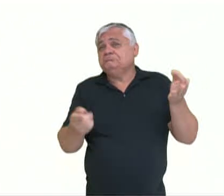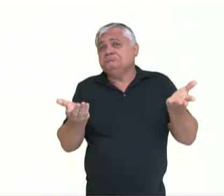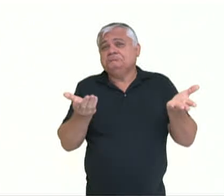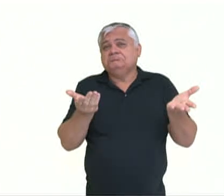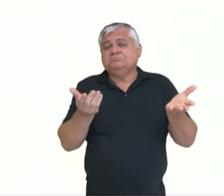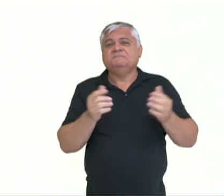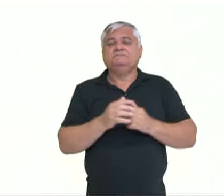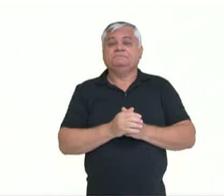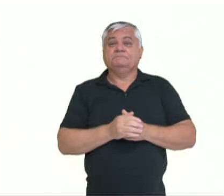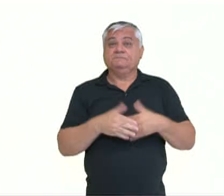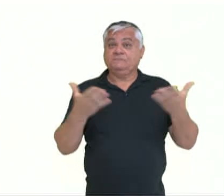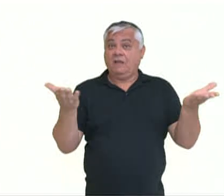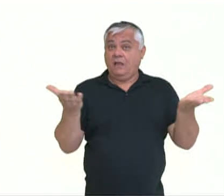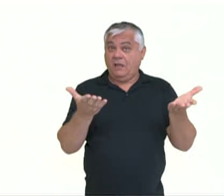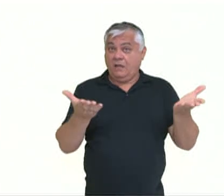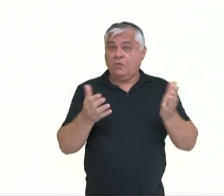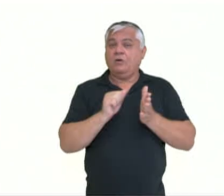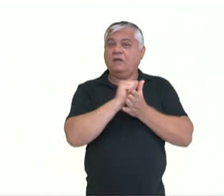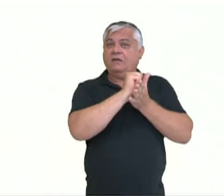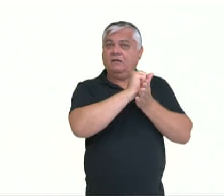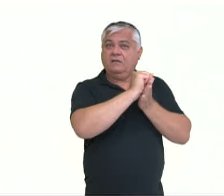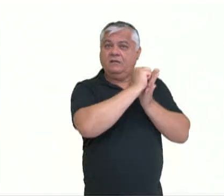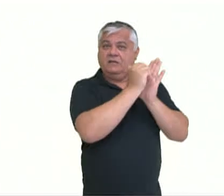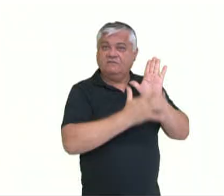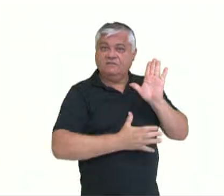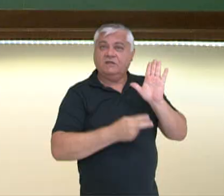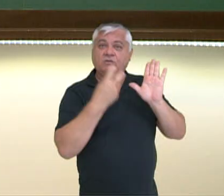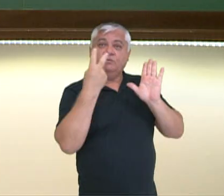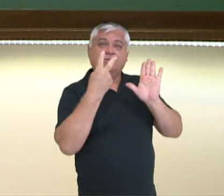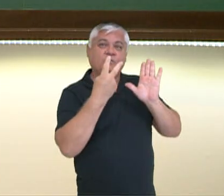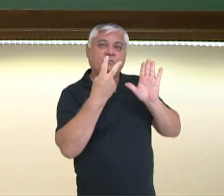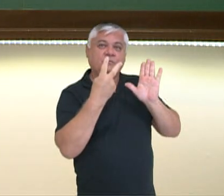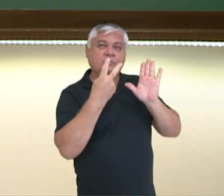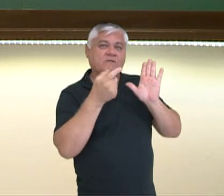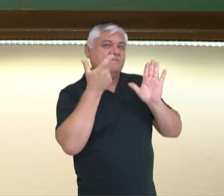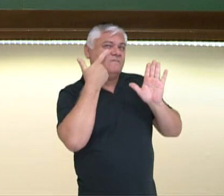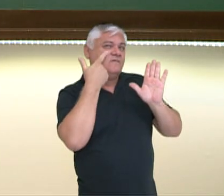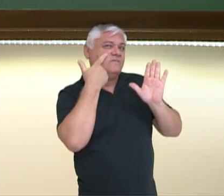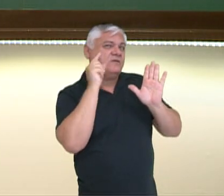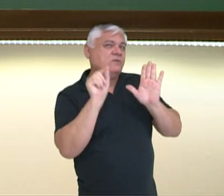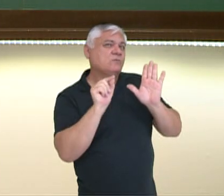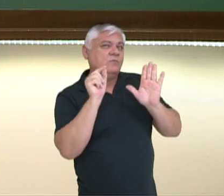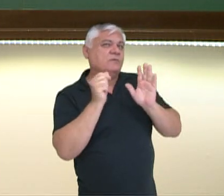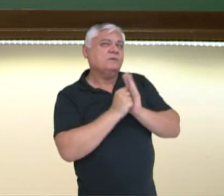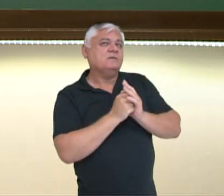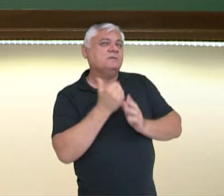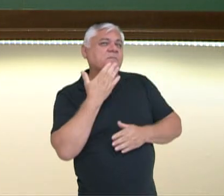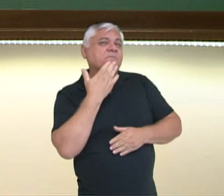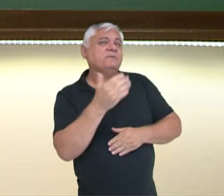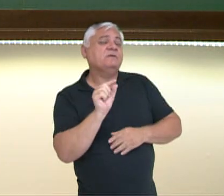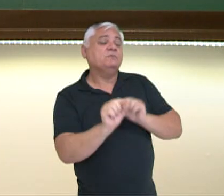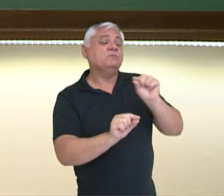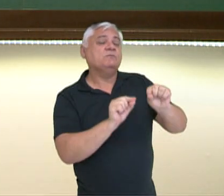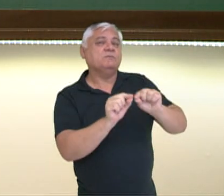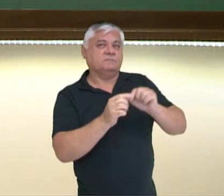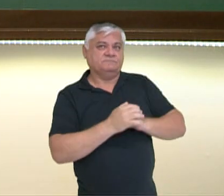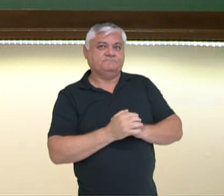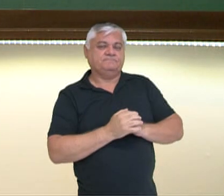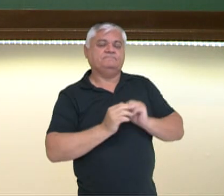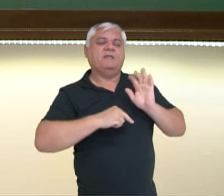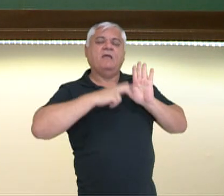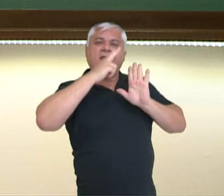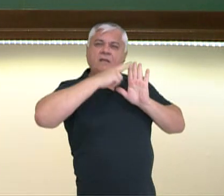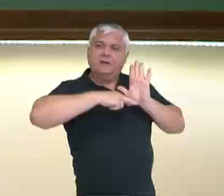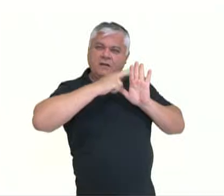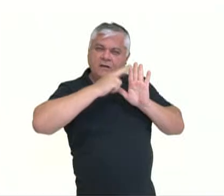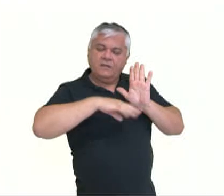Agora, turma, nós vamos para a atividade 2. Observem bem o que é solicitado. Releia o